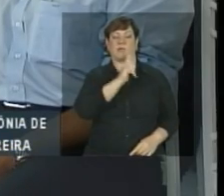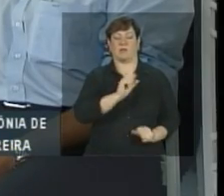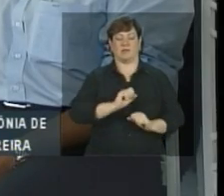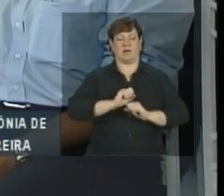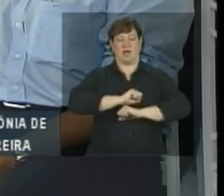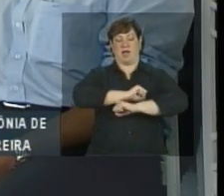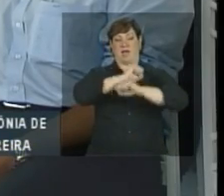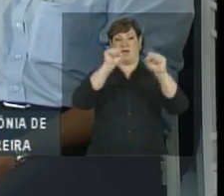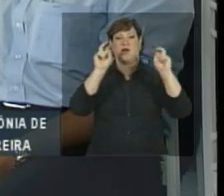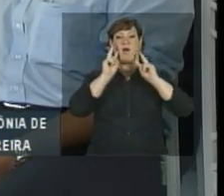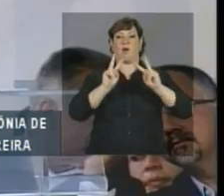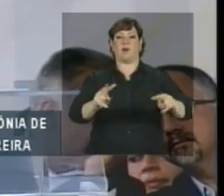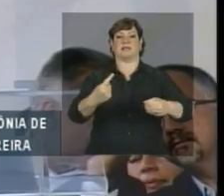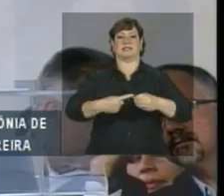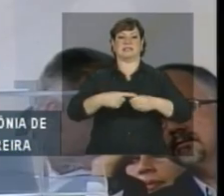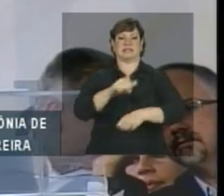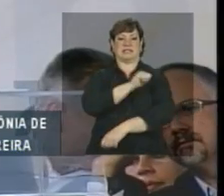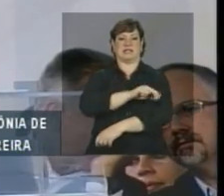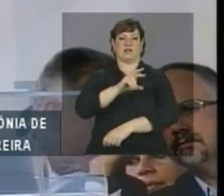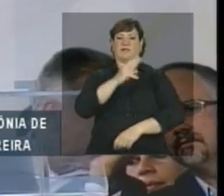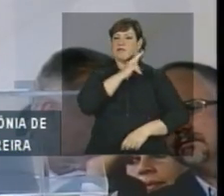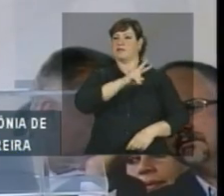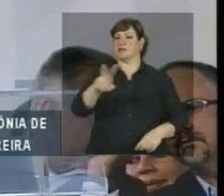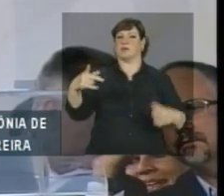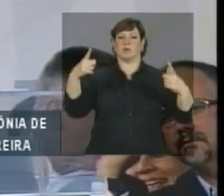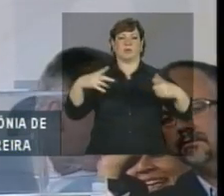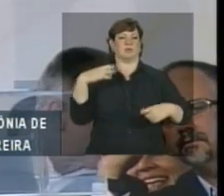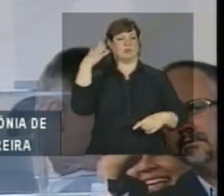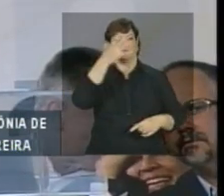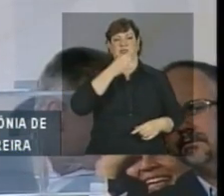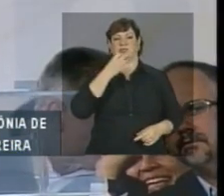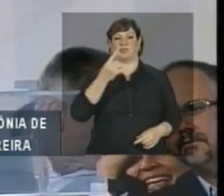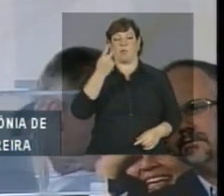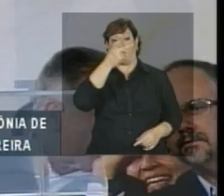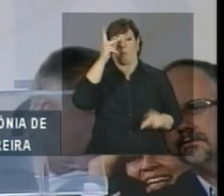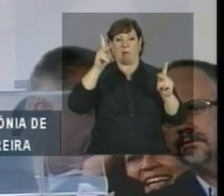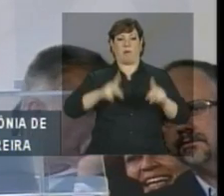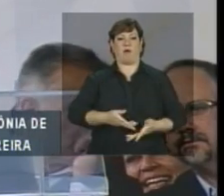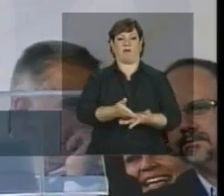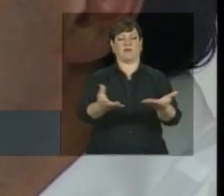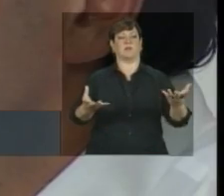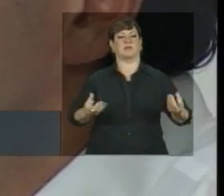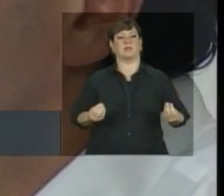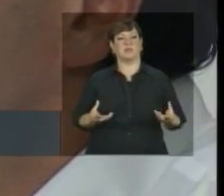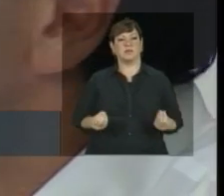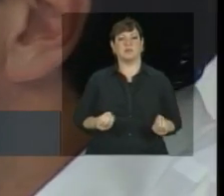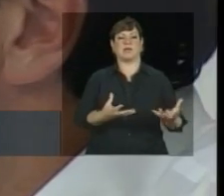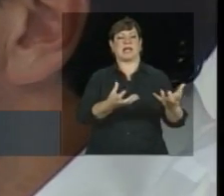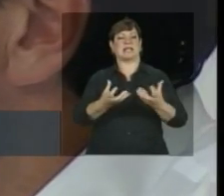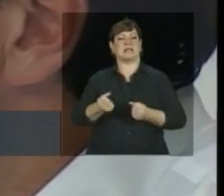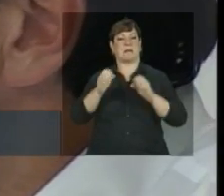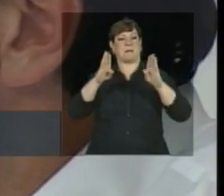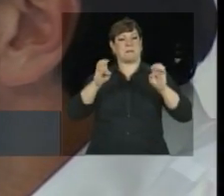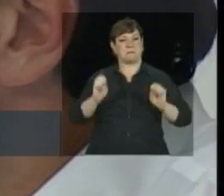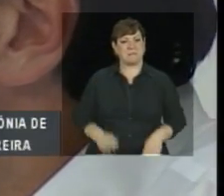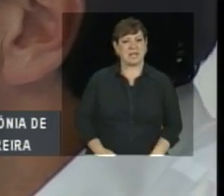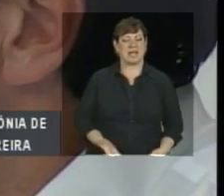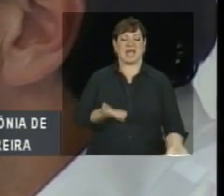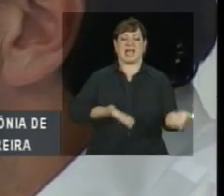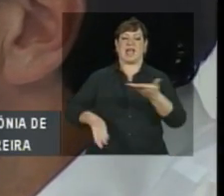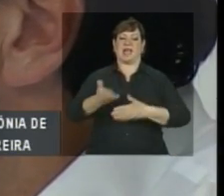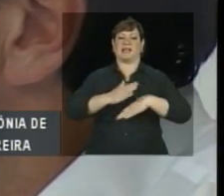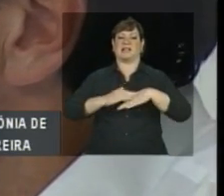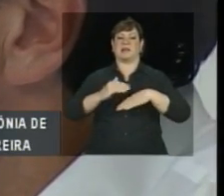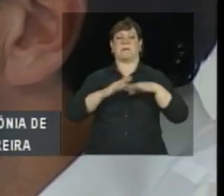Janeiro, quando você olha, são paisagens magníficas e um povo que é hospitaleiro, um povo que recebe